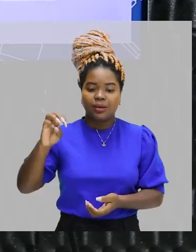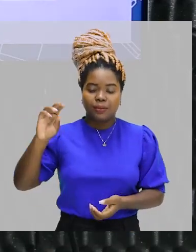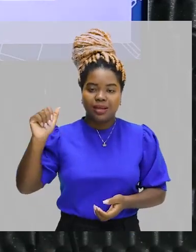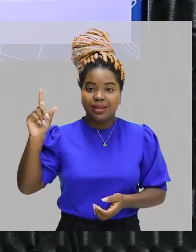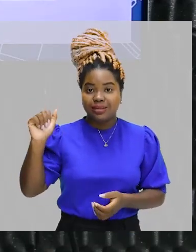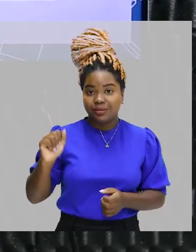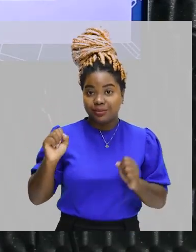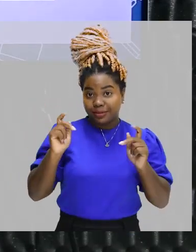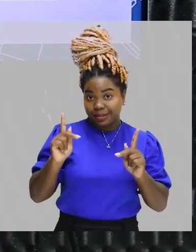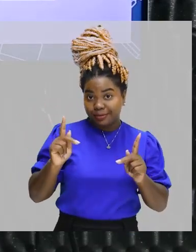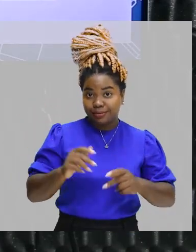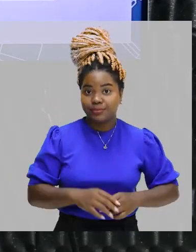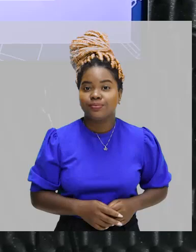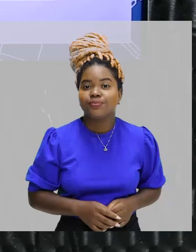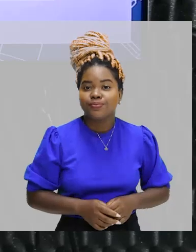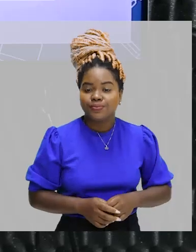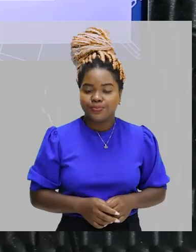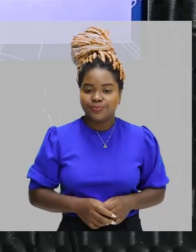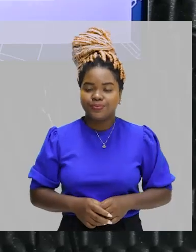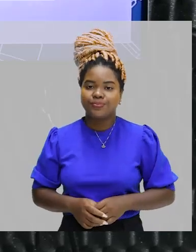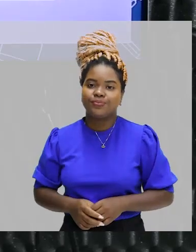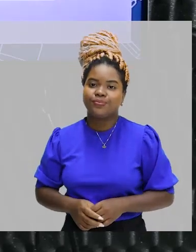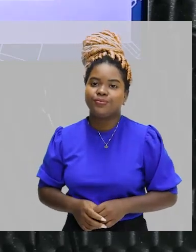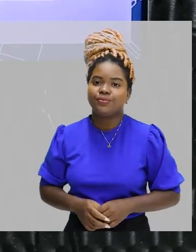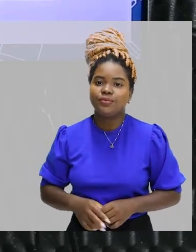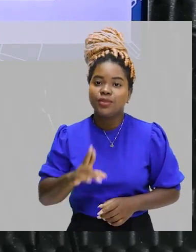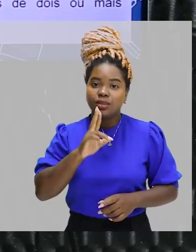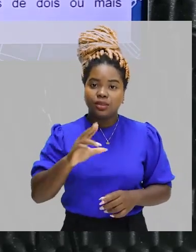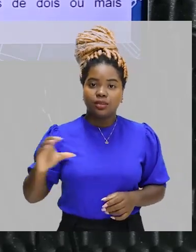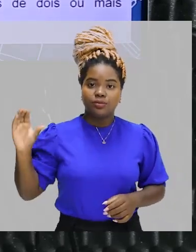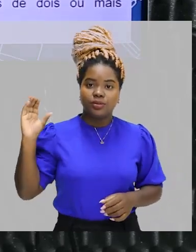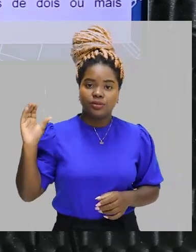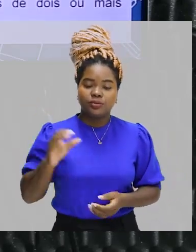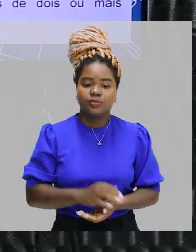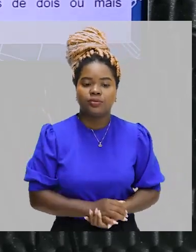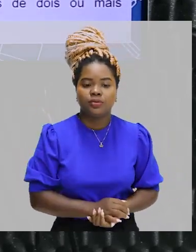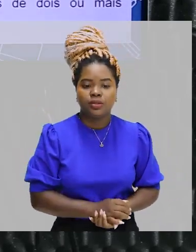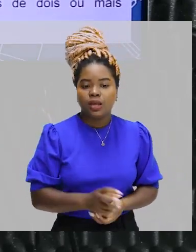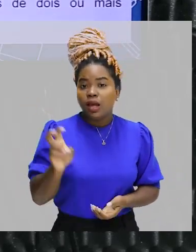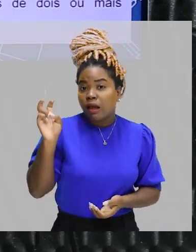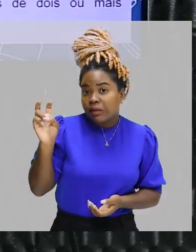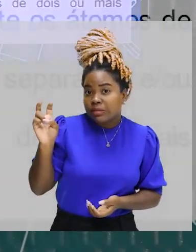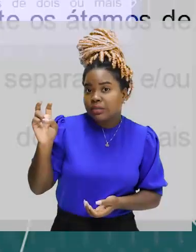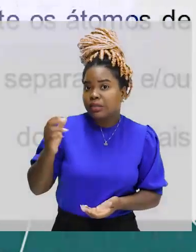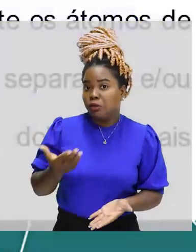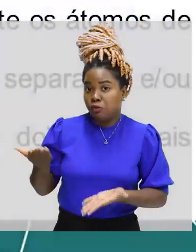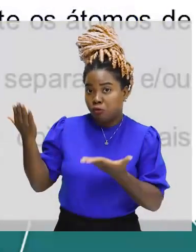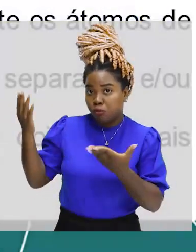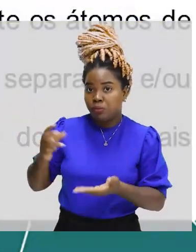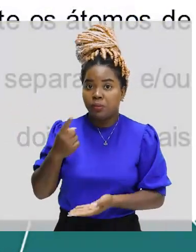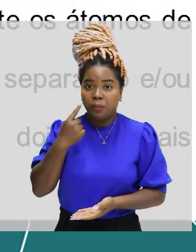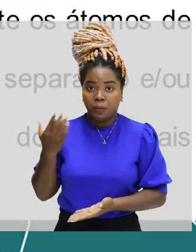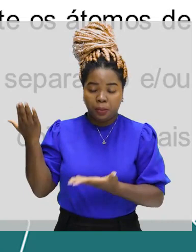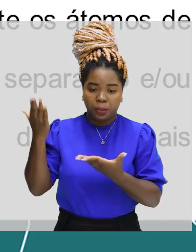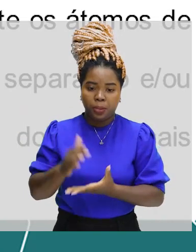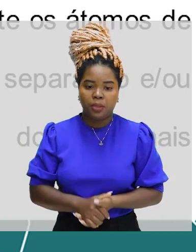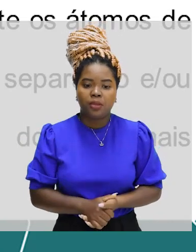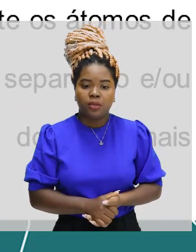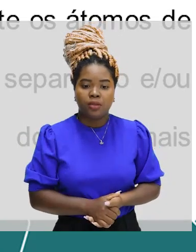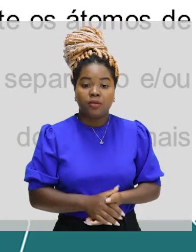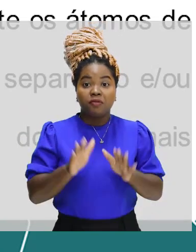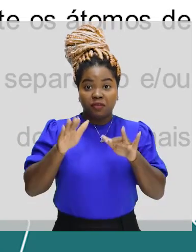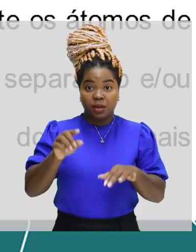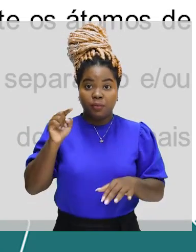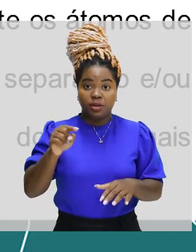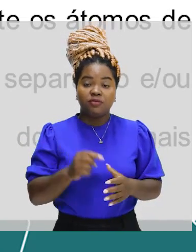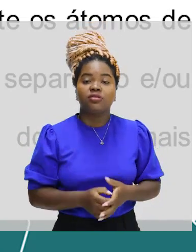Tá ok? Tá ok? Então, resposta letra C. No caso da questão 5, né? Essa questão 5 ela vai ficar